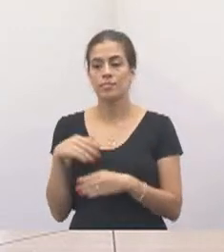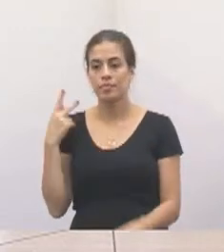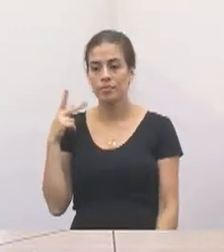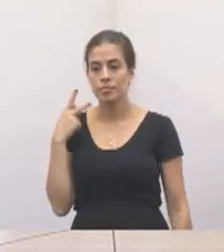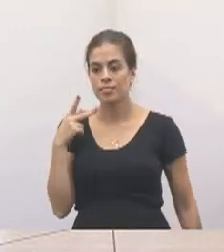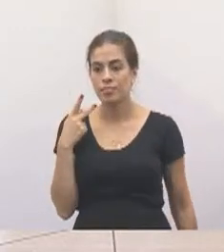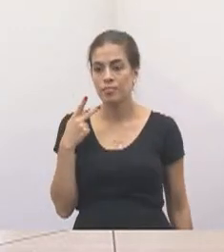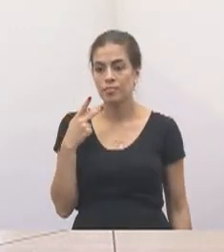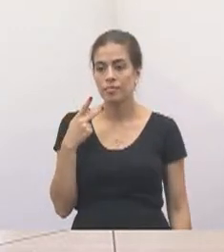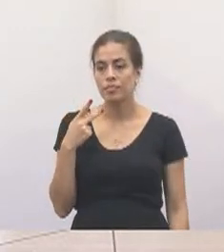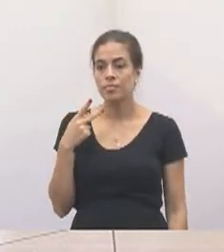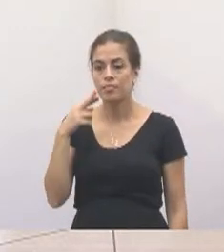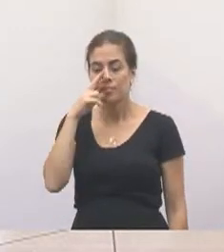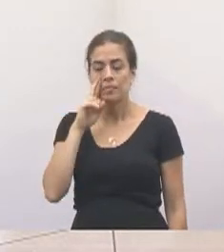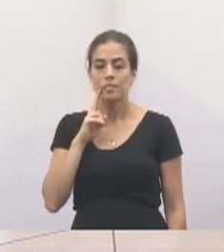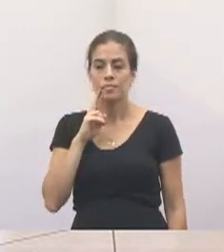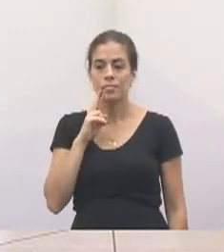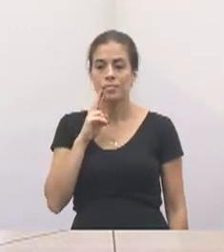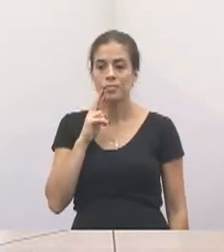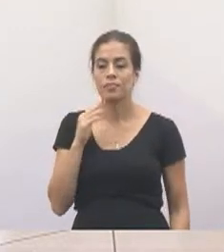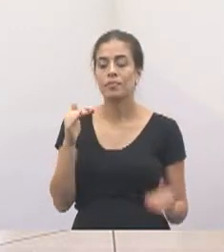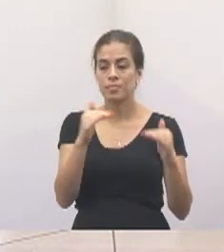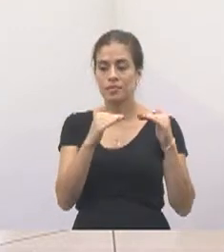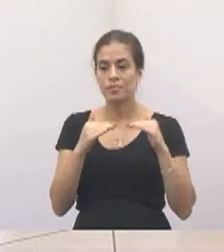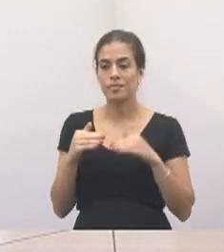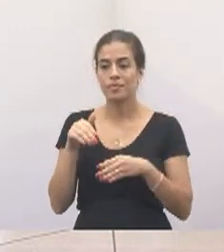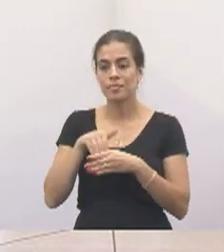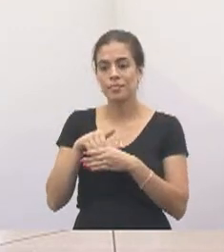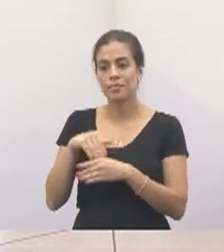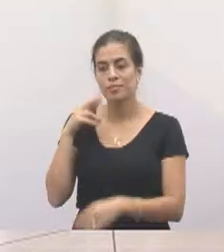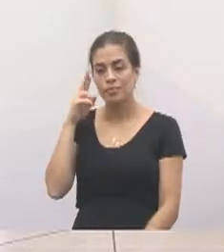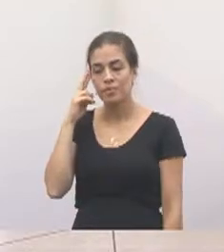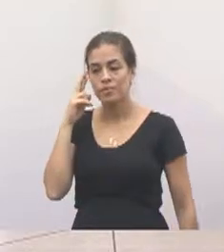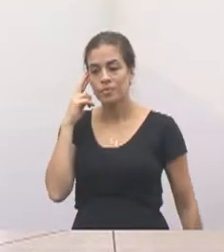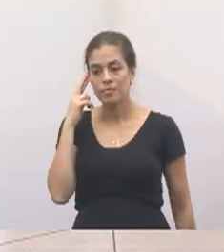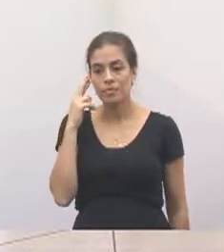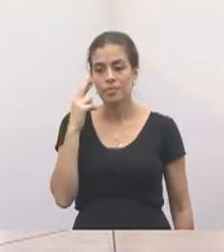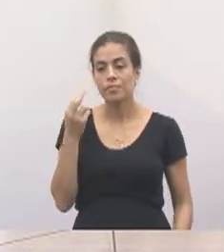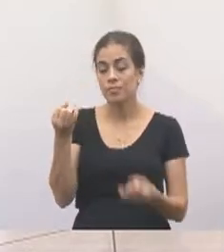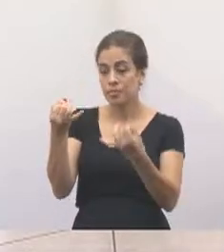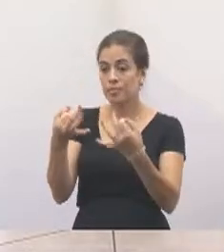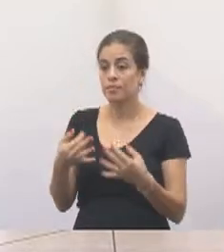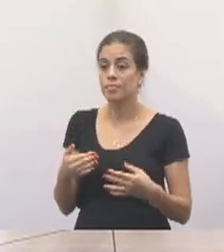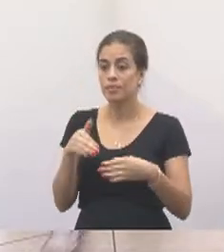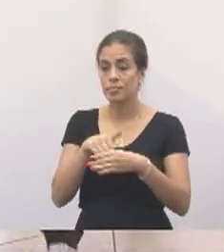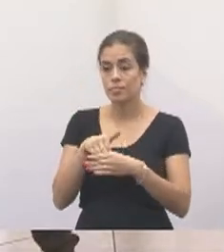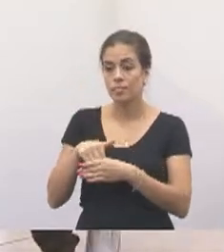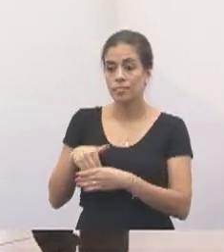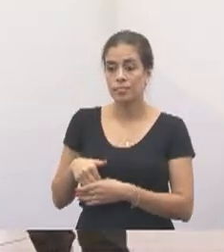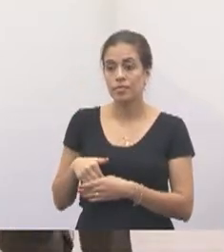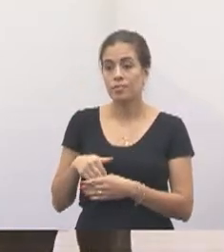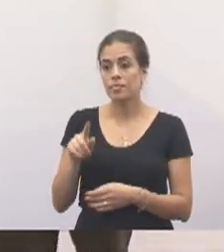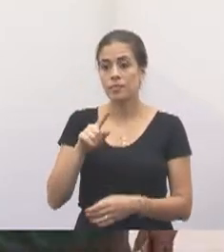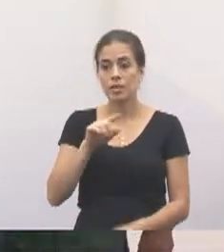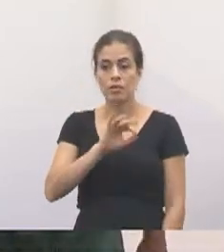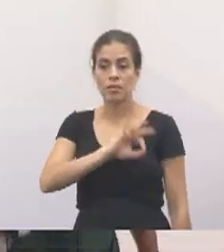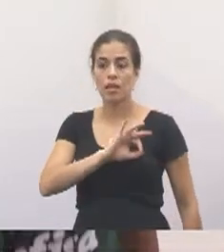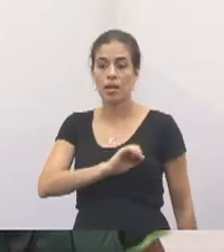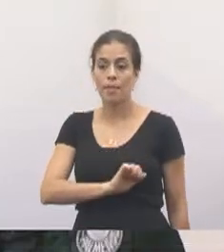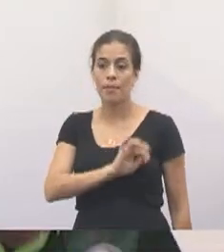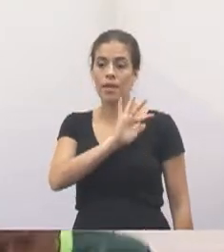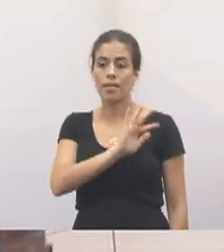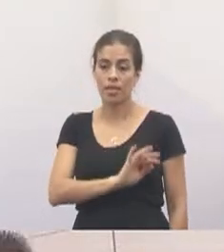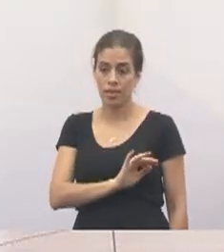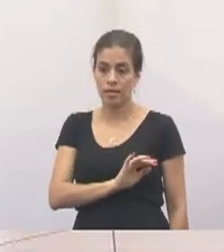vota Vereador Rogério Timóteo favorável como vota Vereador ronha justificando o voto não é aumento de salário Como estão dizendo aqui